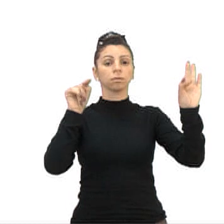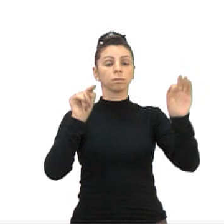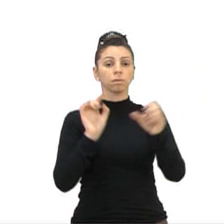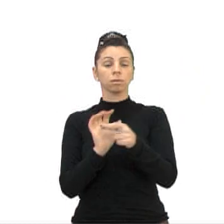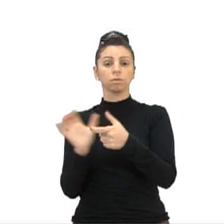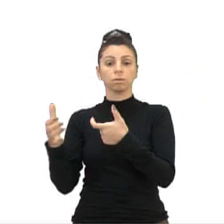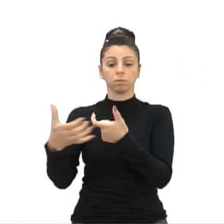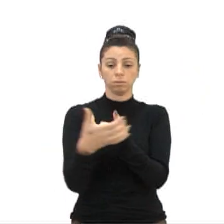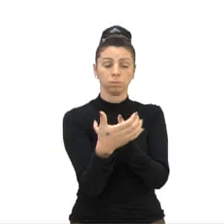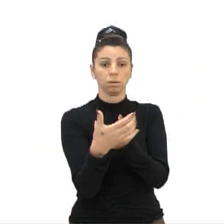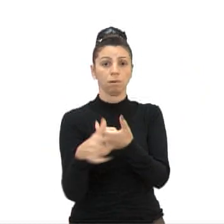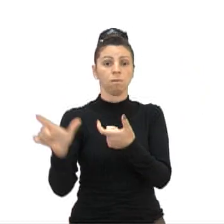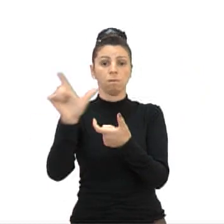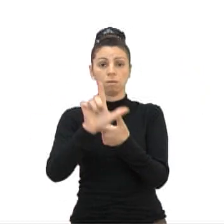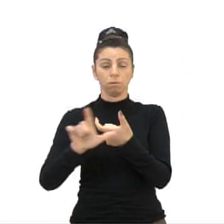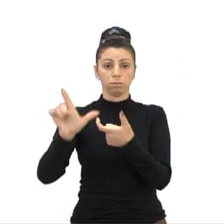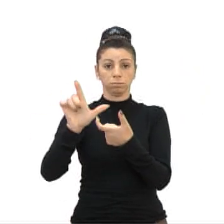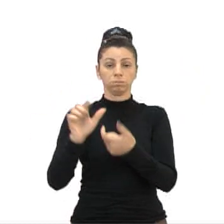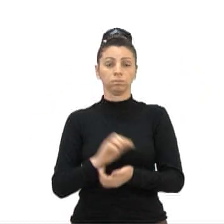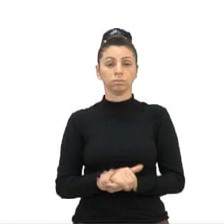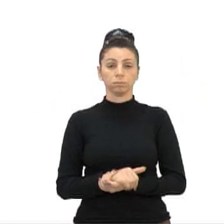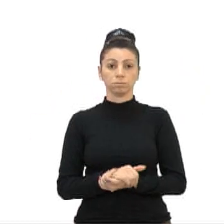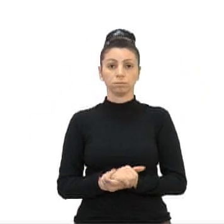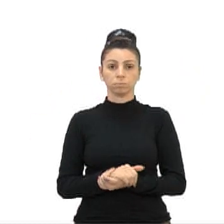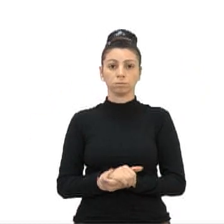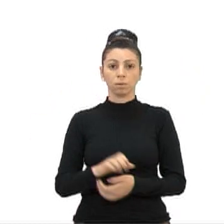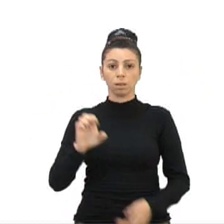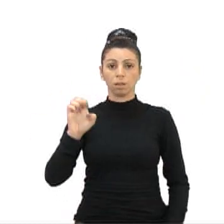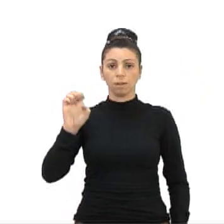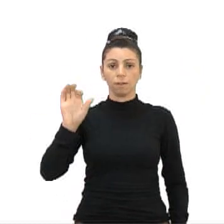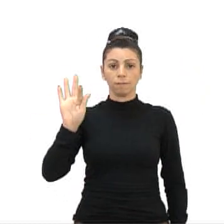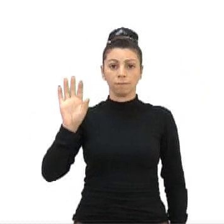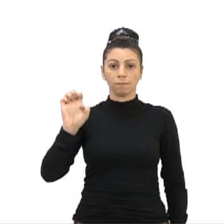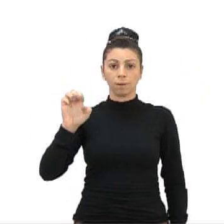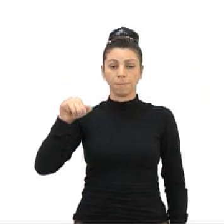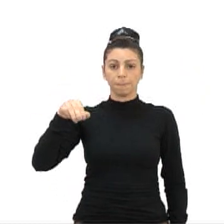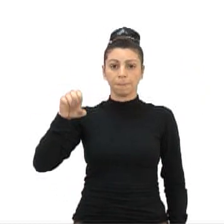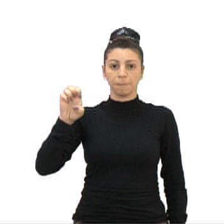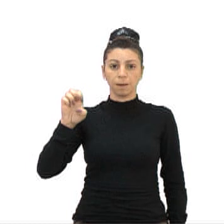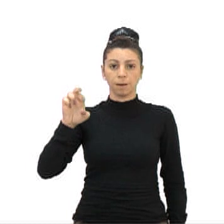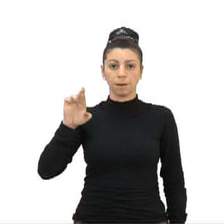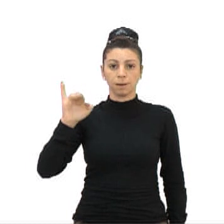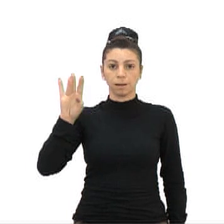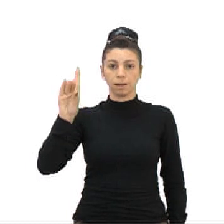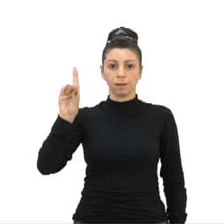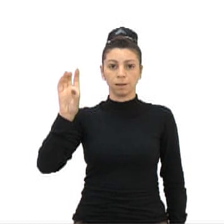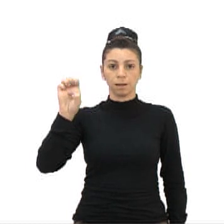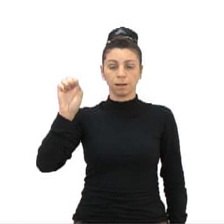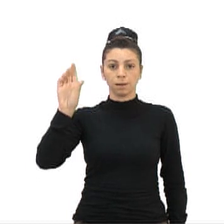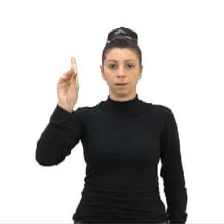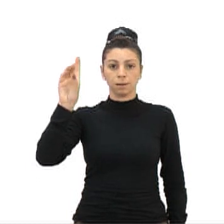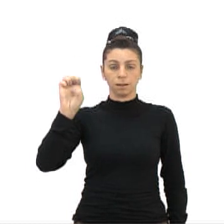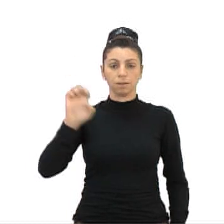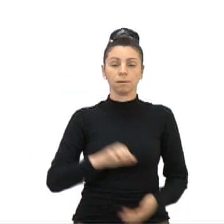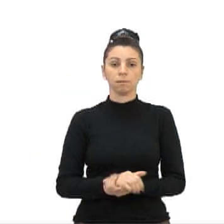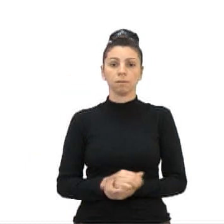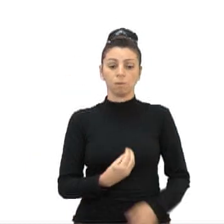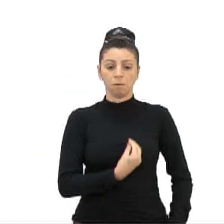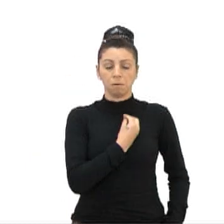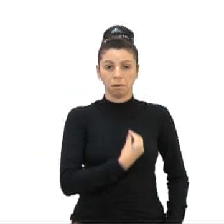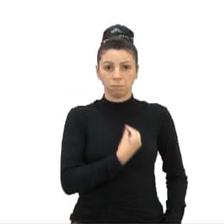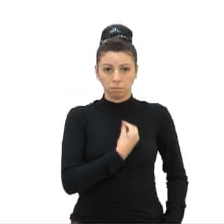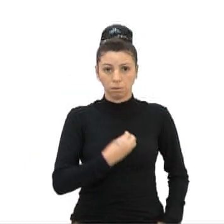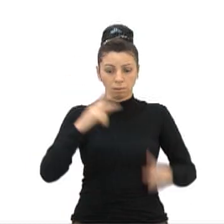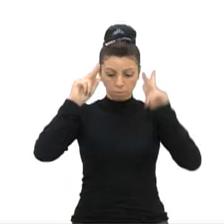literatura. Primeira proposta, efemeridade, pois faz refletir sobre a brevidade da existência humana.